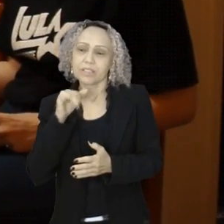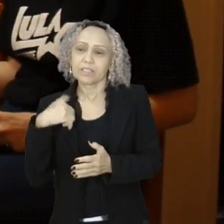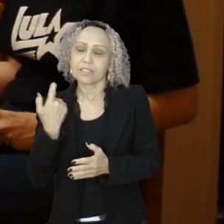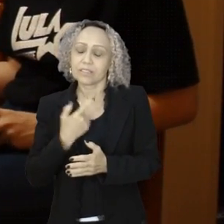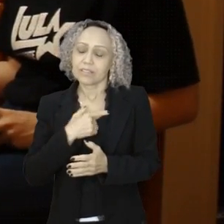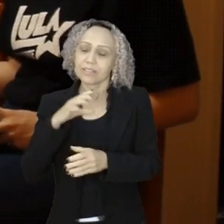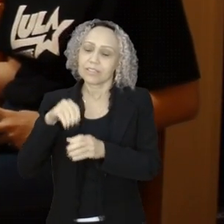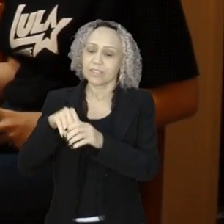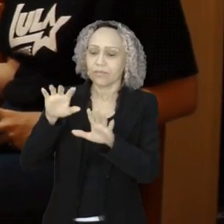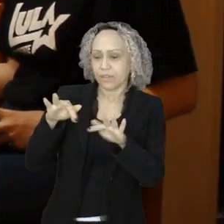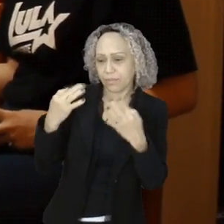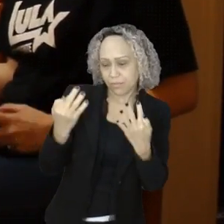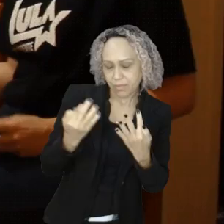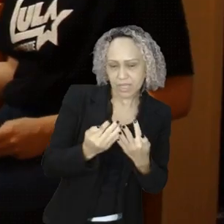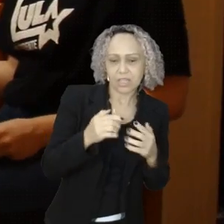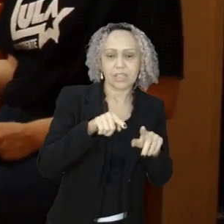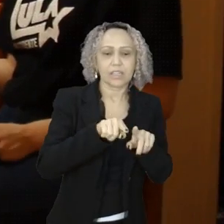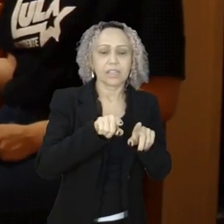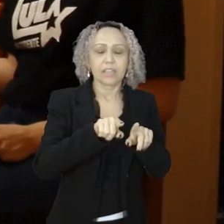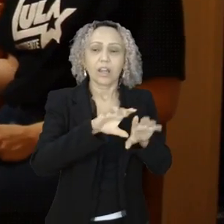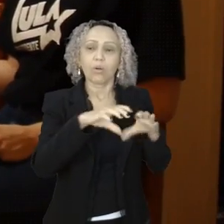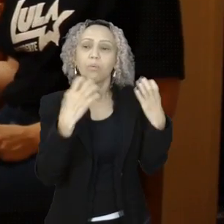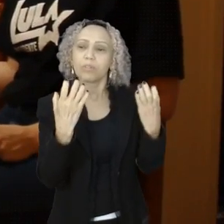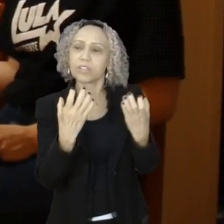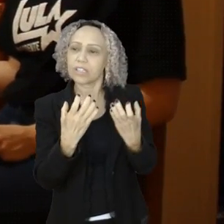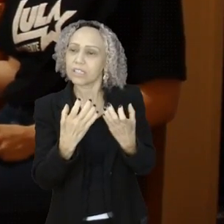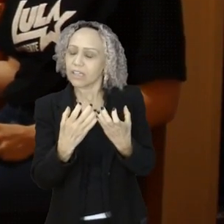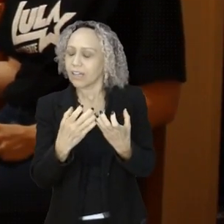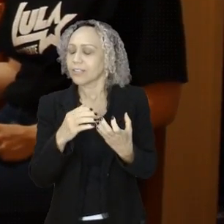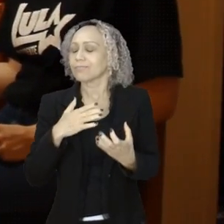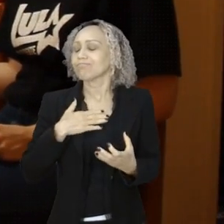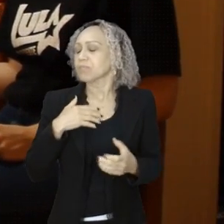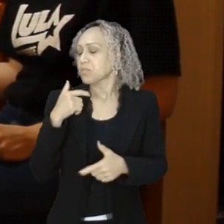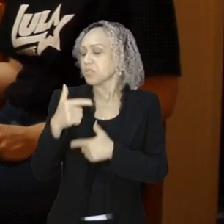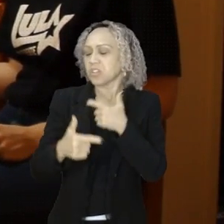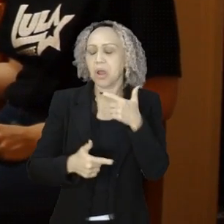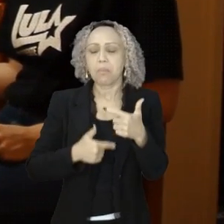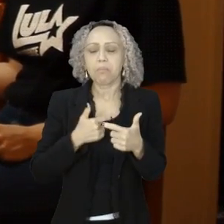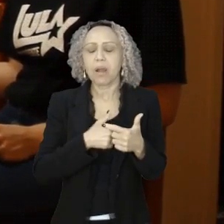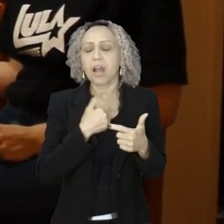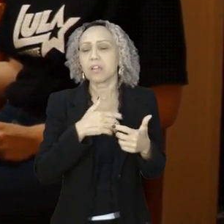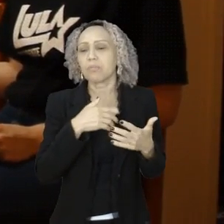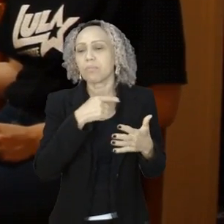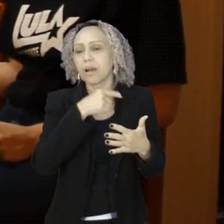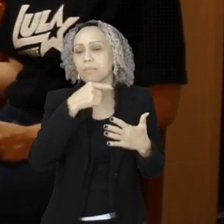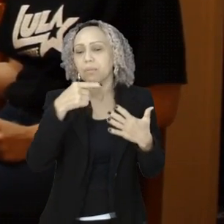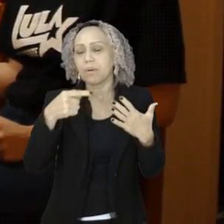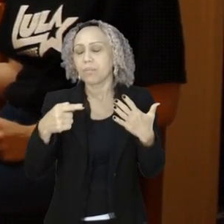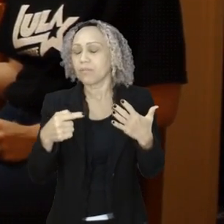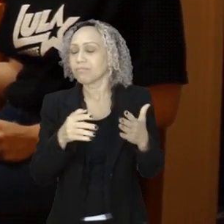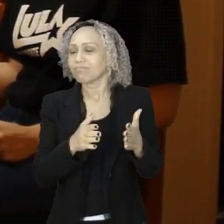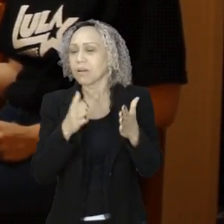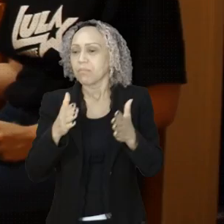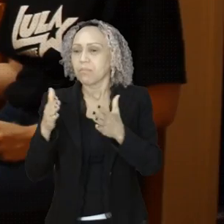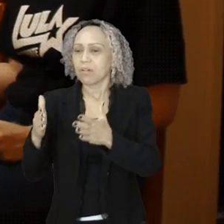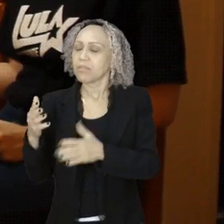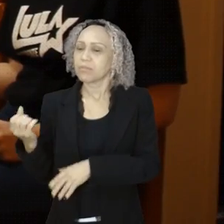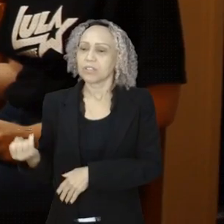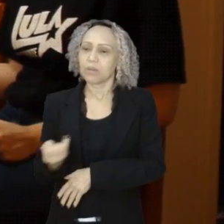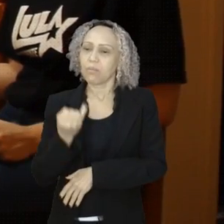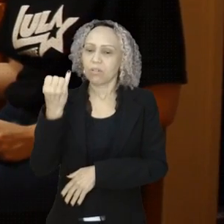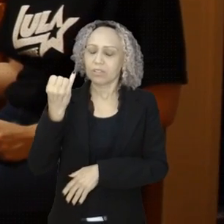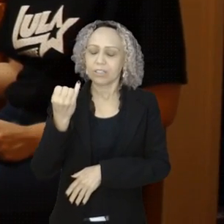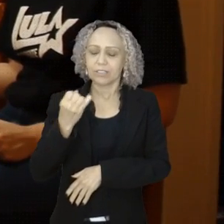relações de trabalho, e eu acho que foi muito importante eu ter passado por essa vivência